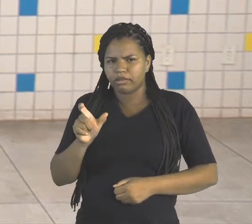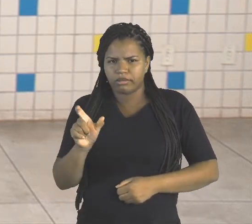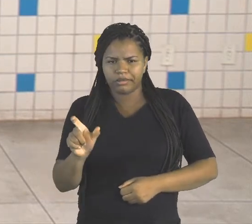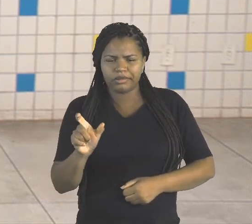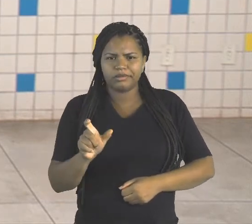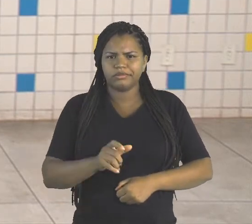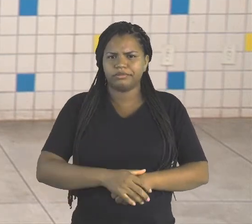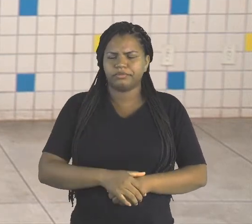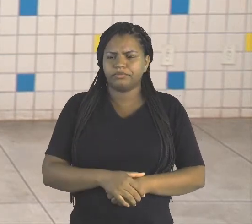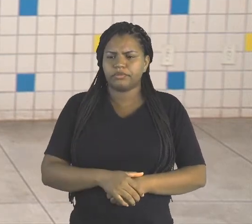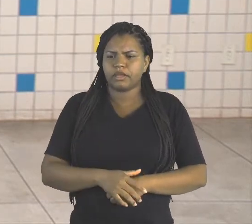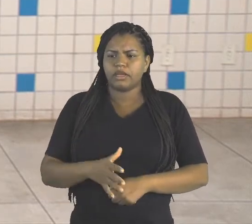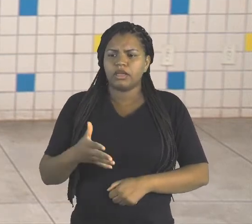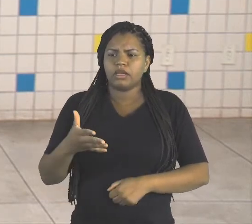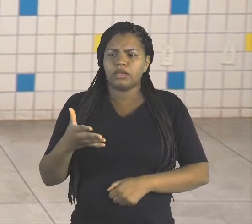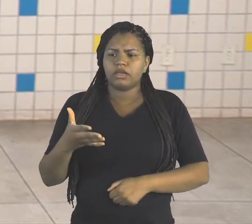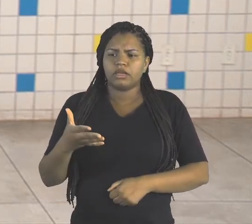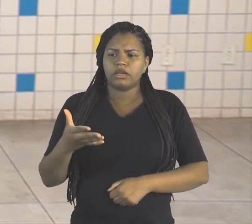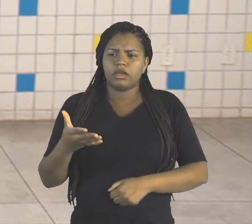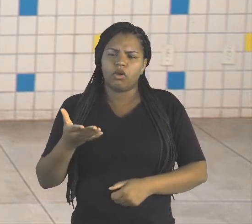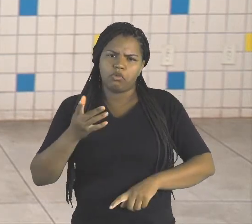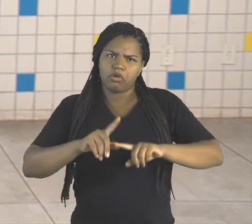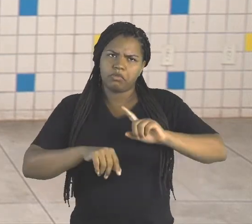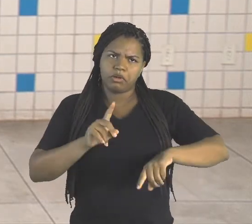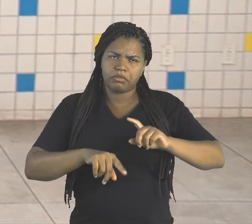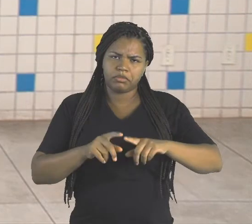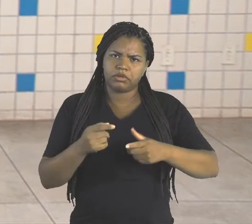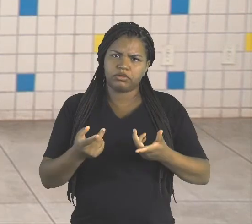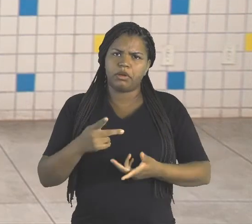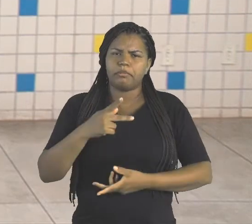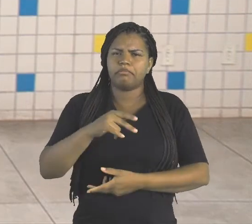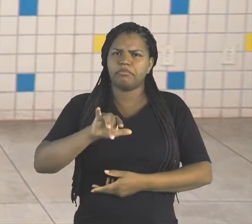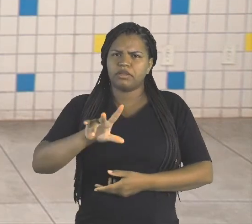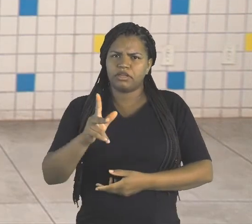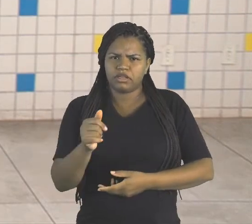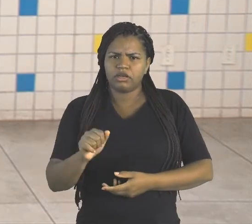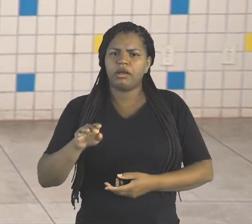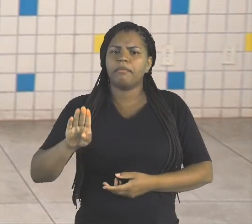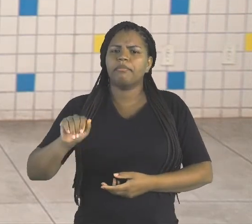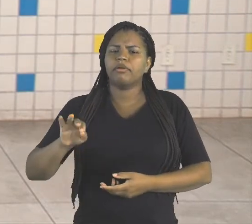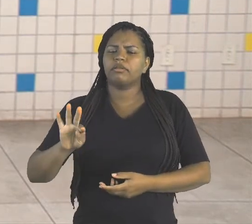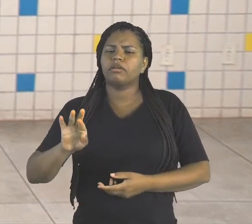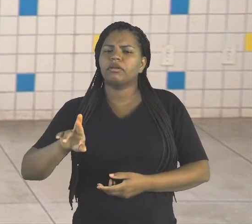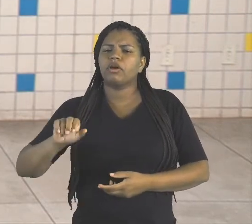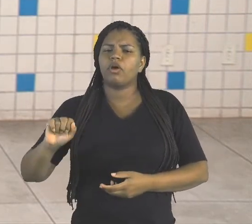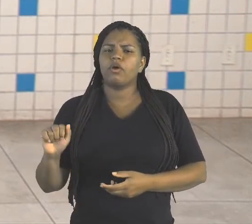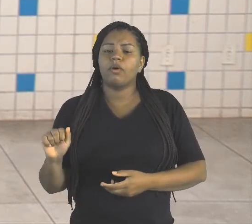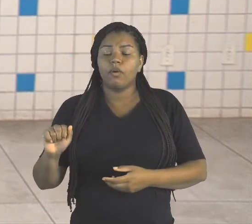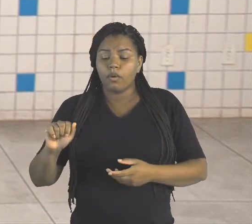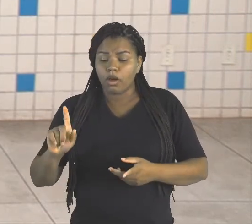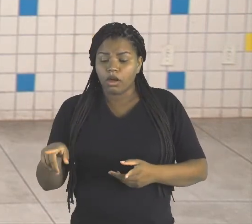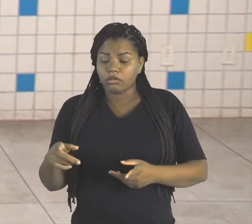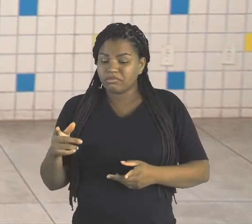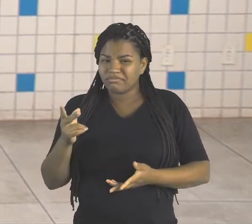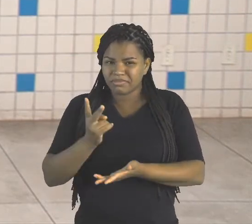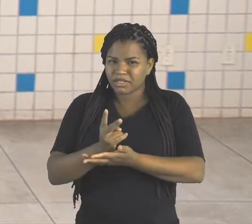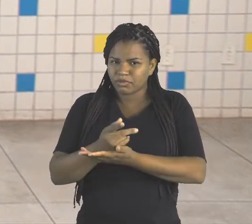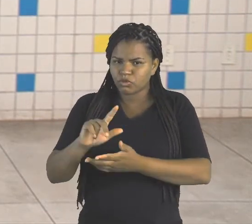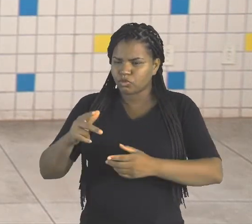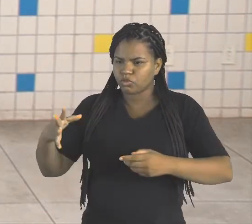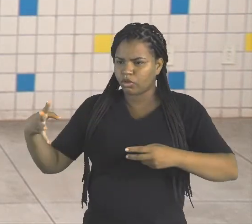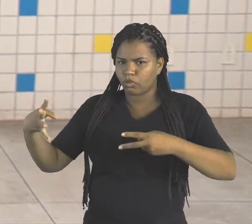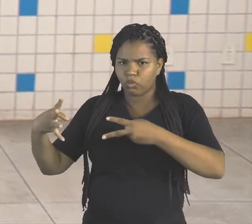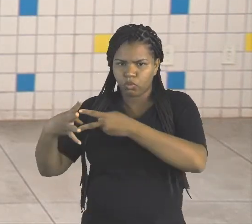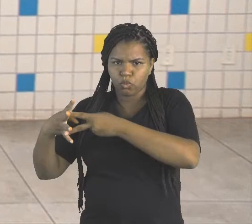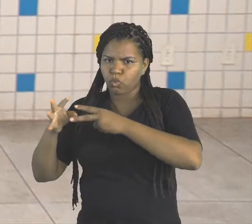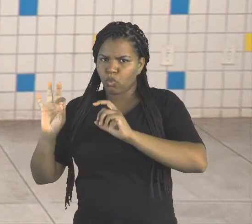de fazer funcionar um equipamento elétrico, por exemplo, a pilha, a bateria. Mesmo que eles não estejam conectados à energia